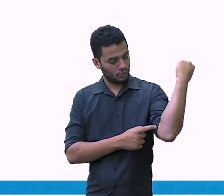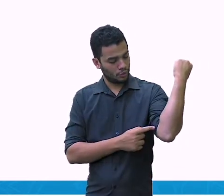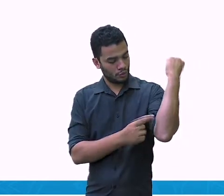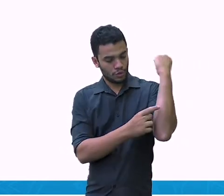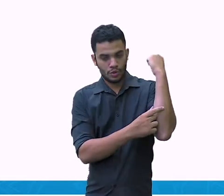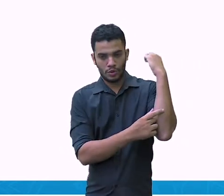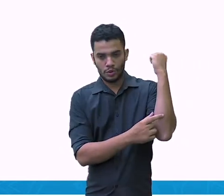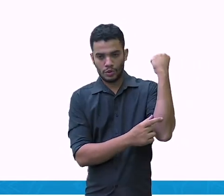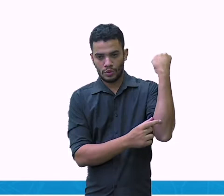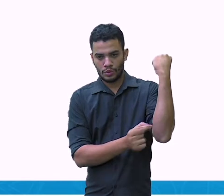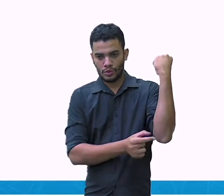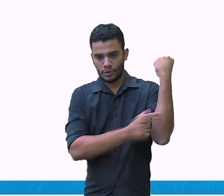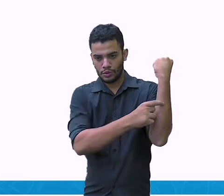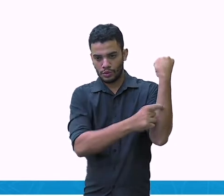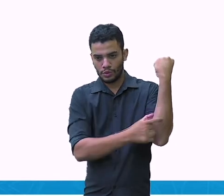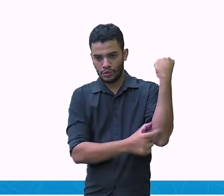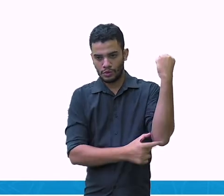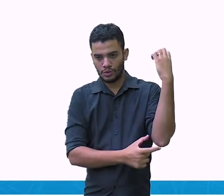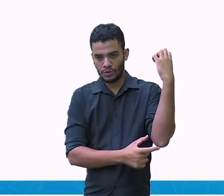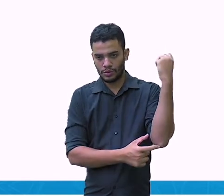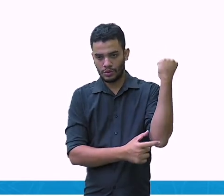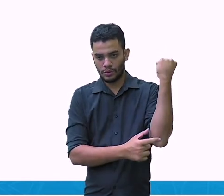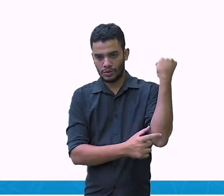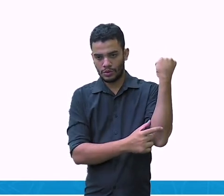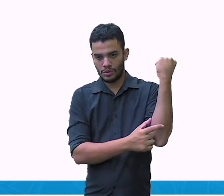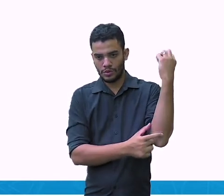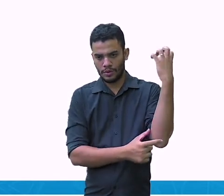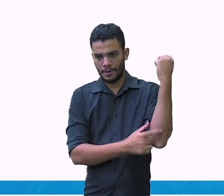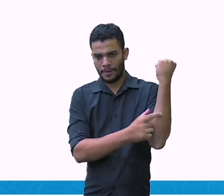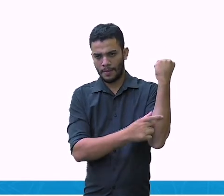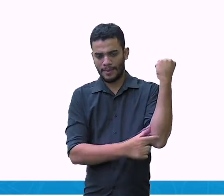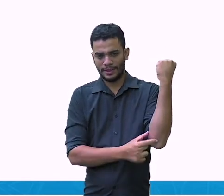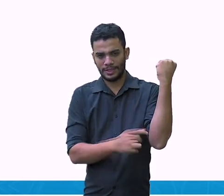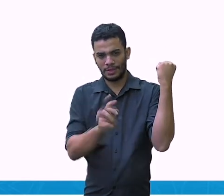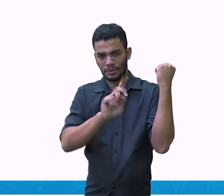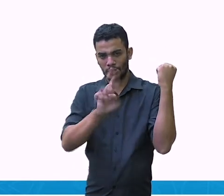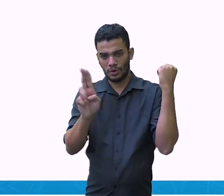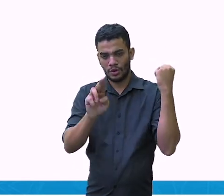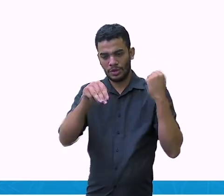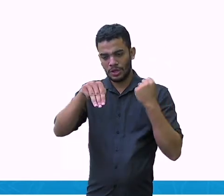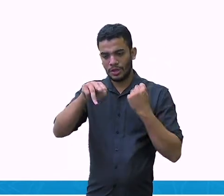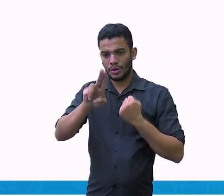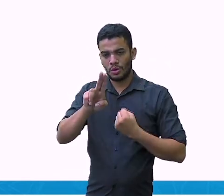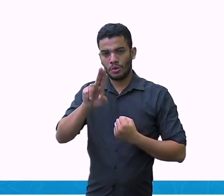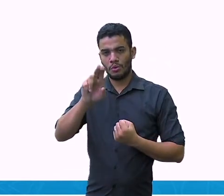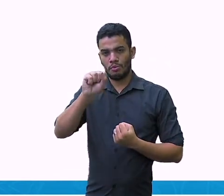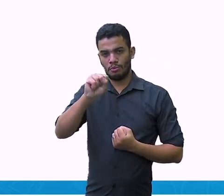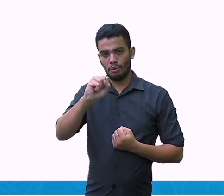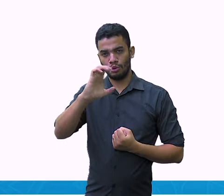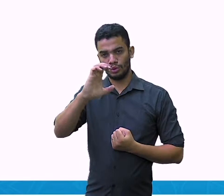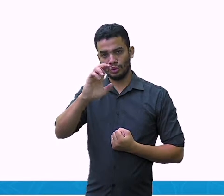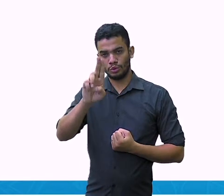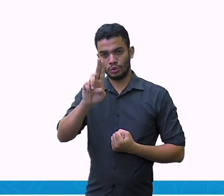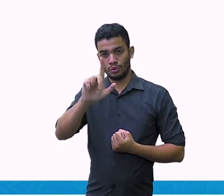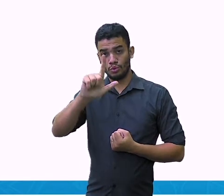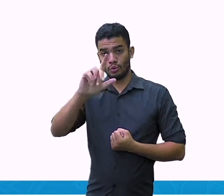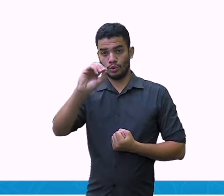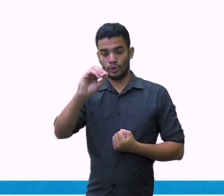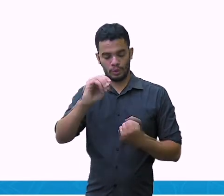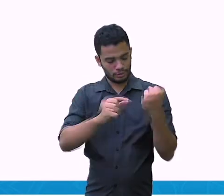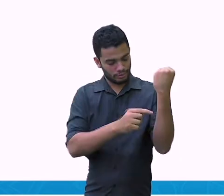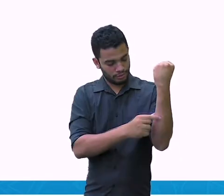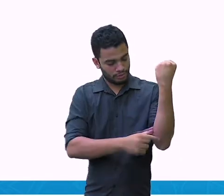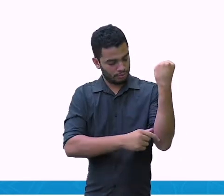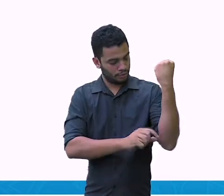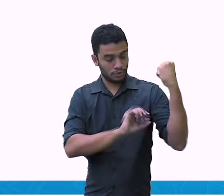Como é que ficou altinho quando você fez essa posição, tá? Então, por causa do formato